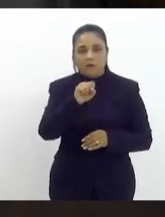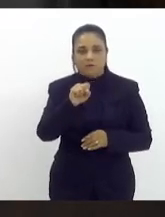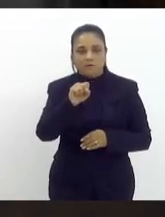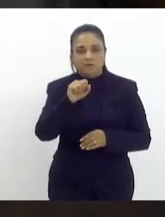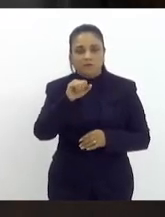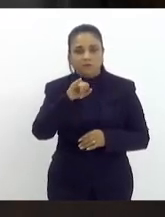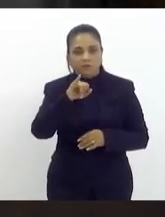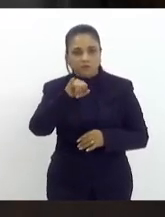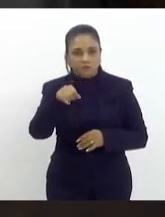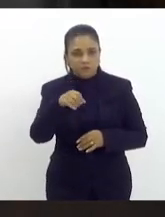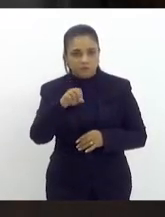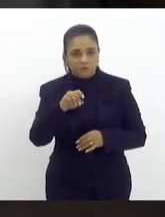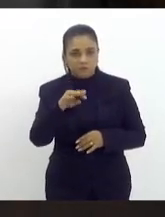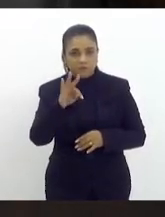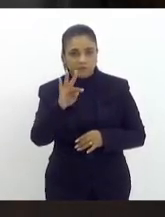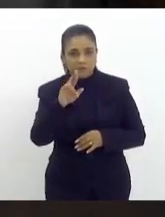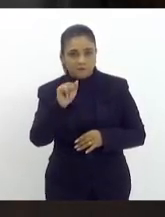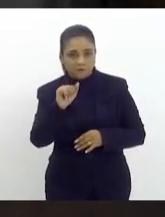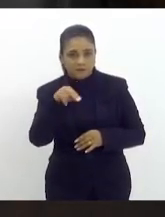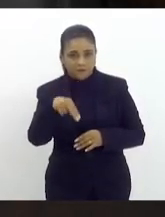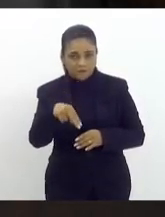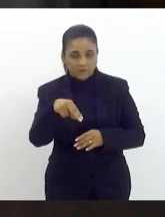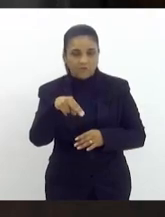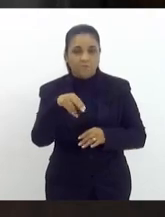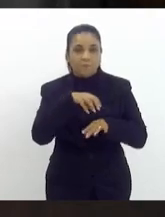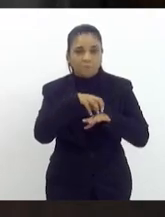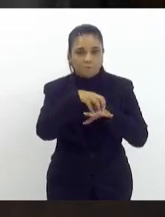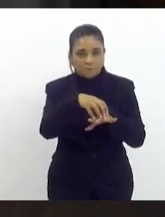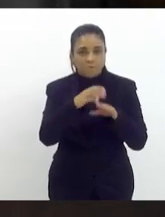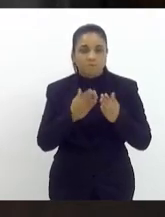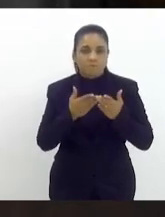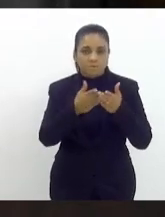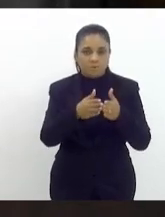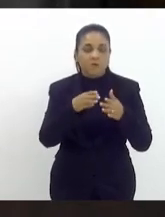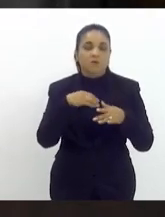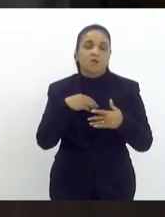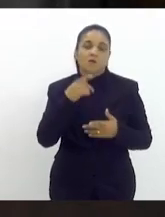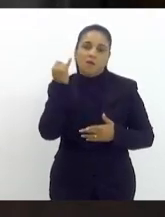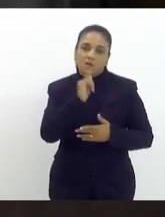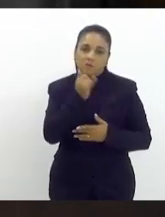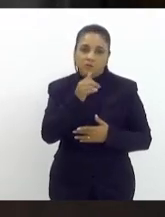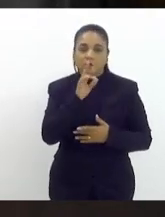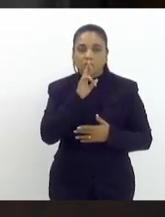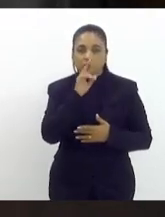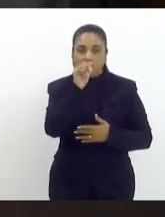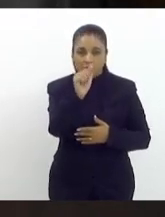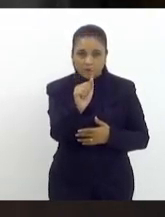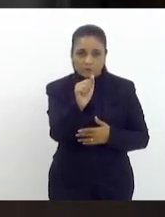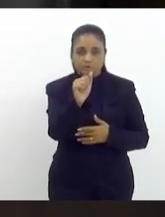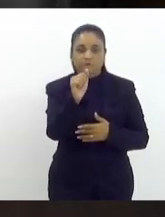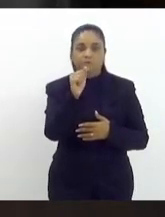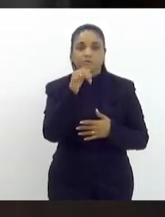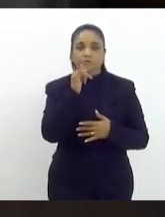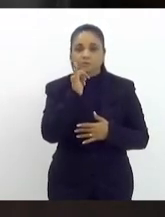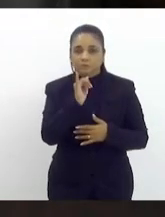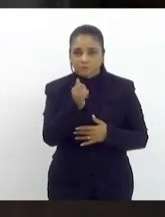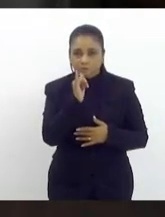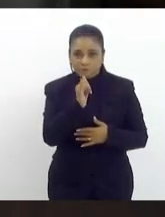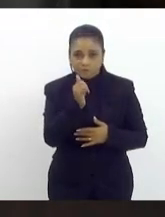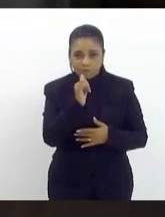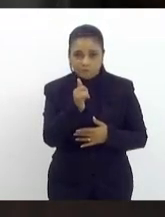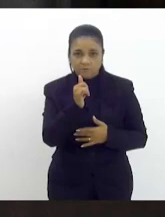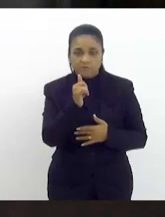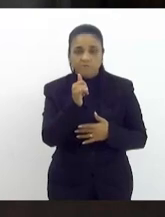Autoria do Poder Executivo, relator deputado Rodrigo Amorim. O relator traça